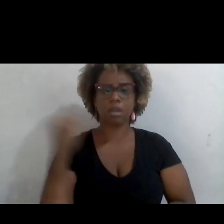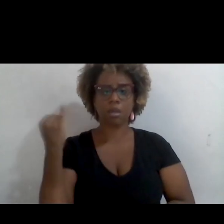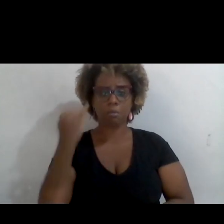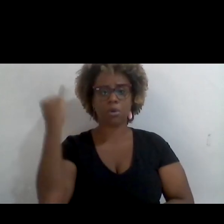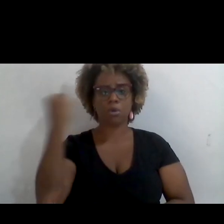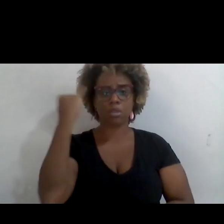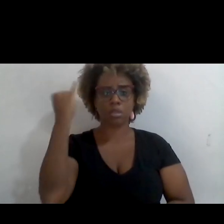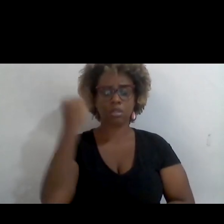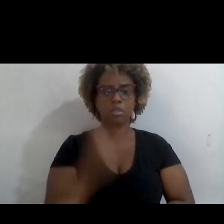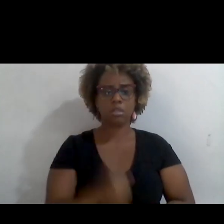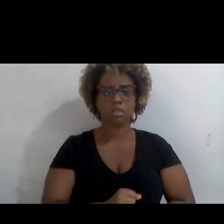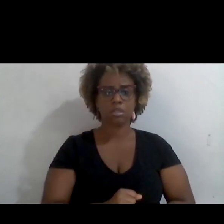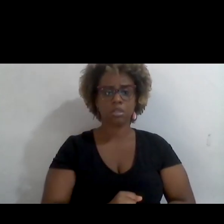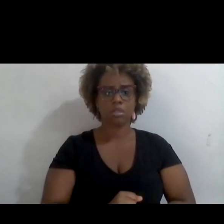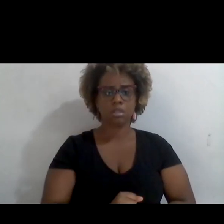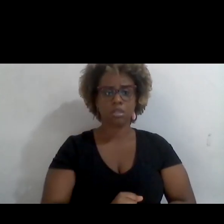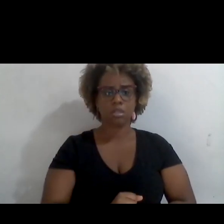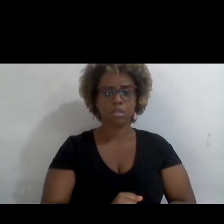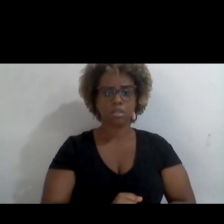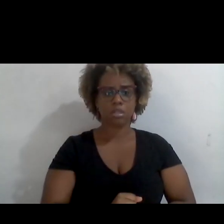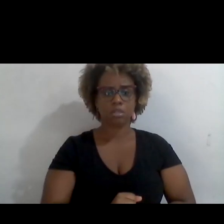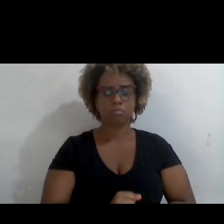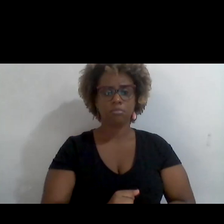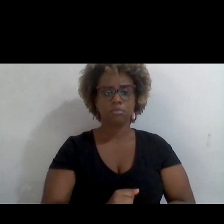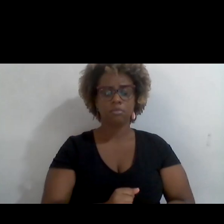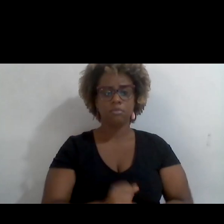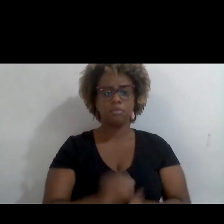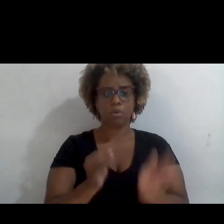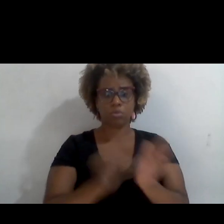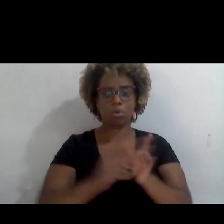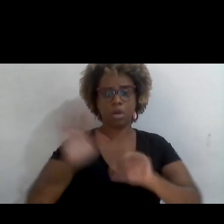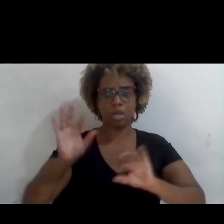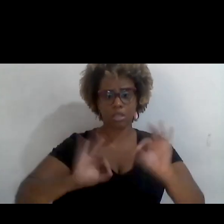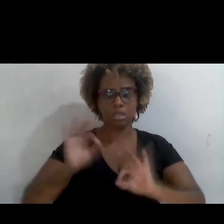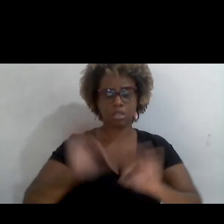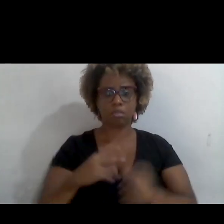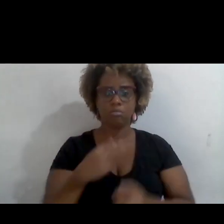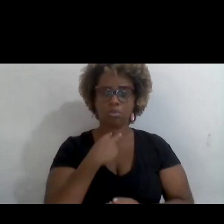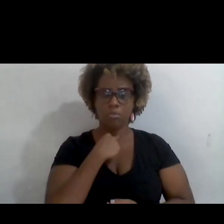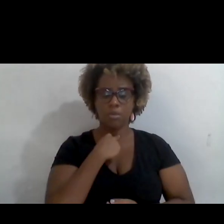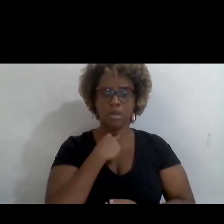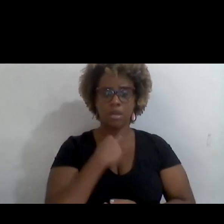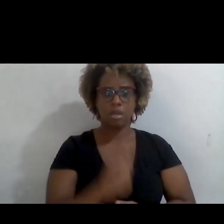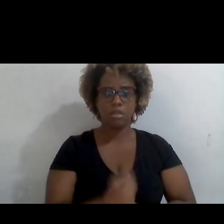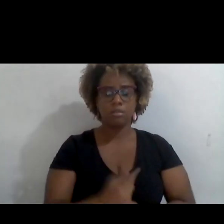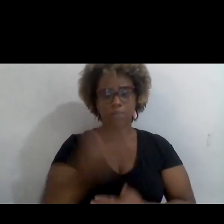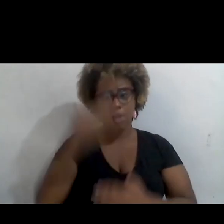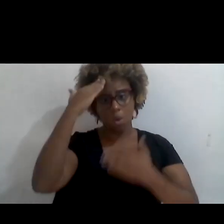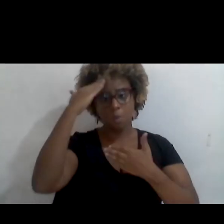Fiz questão de vir, embora tivesse desorganizado a agenda, porque é fundamental que isso aconteça. Obrigada.